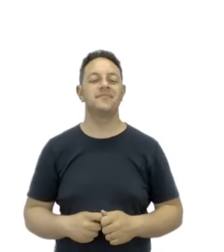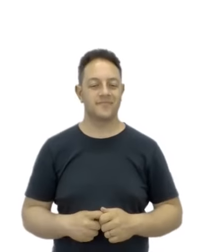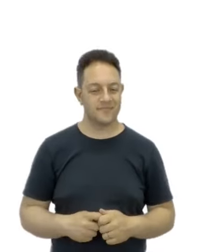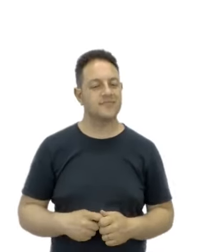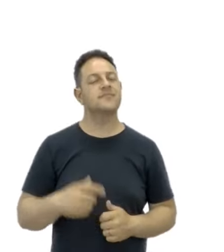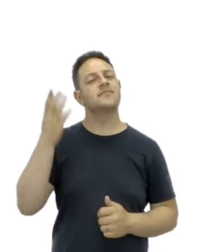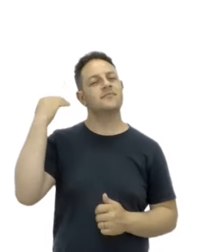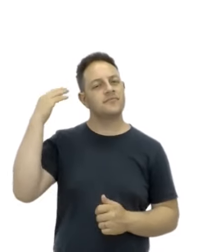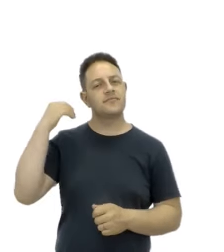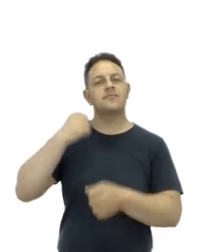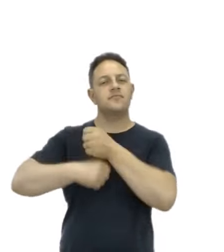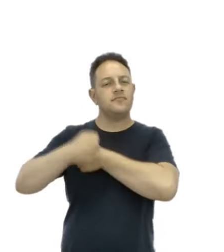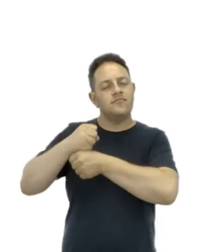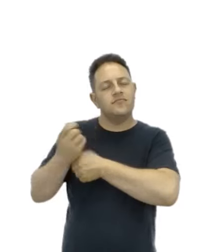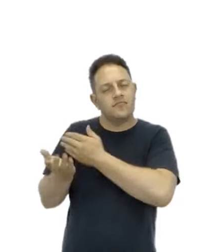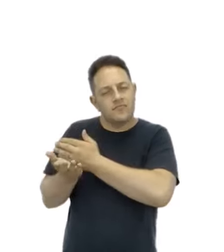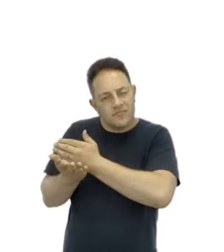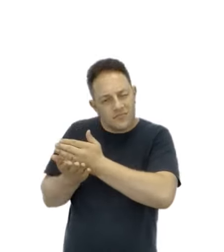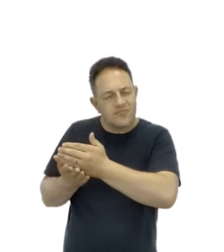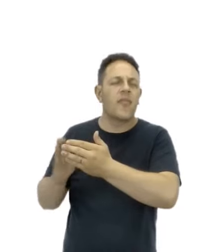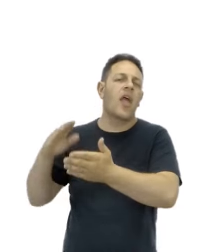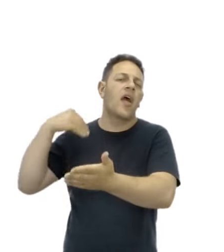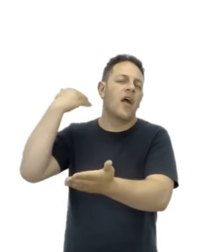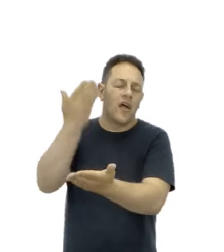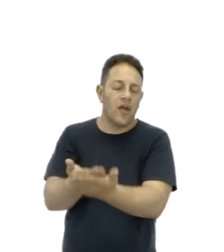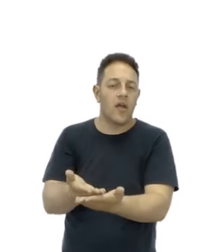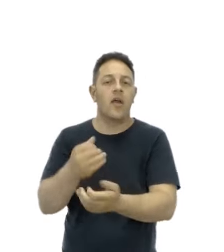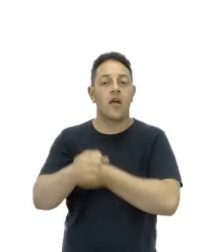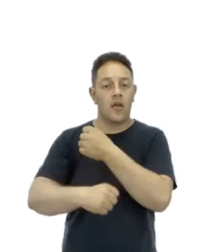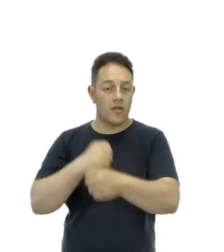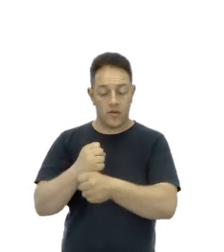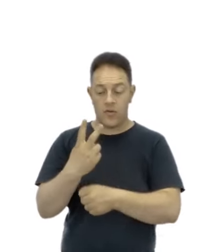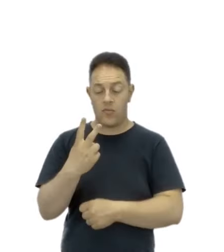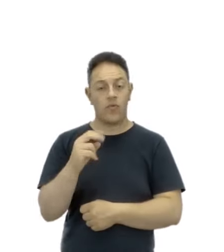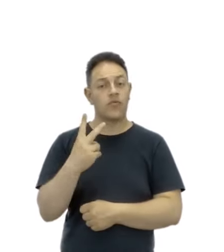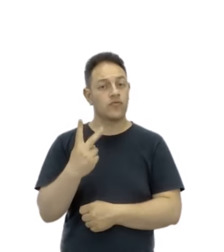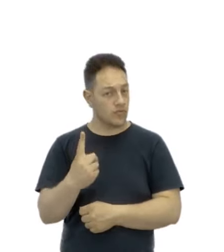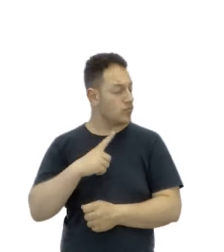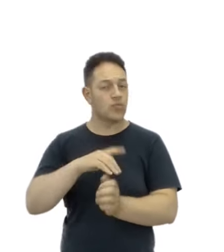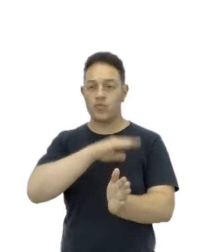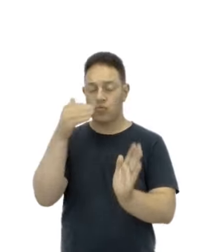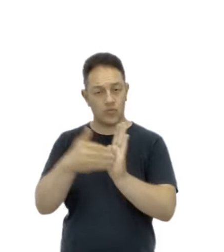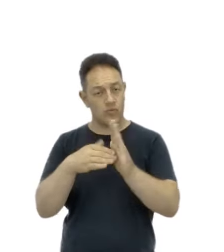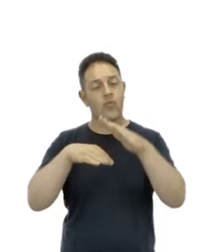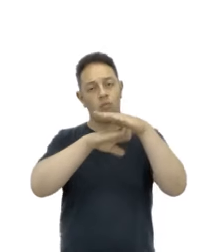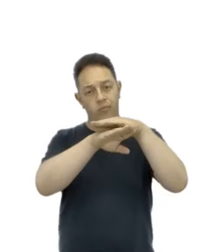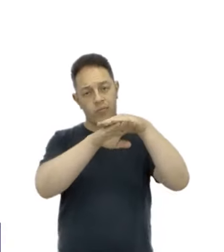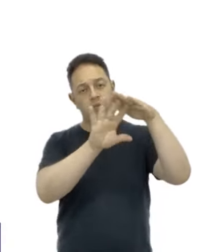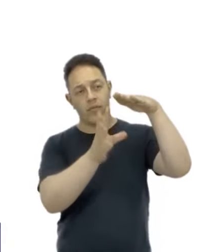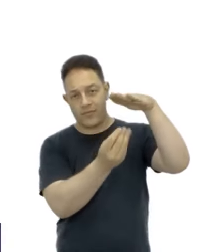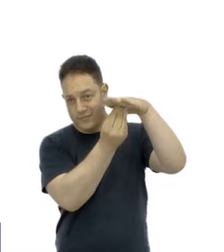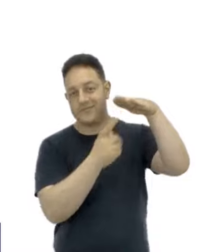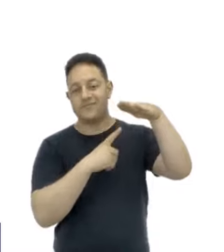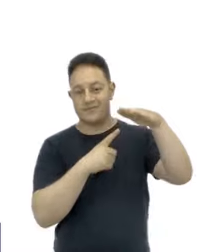Desde o início do ano até de 2021, podem acessar a partir desse